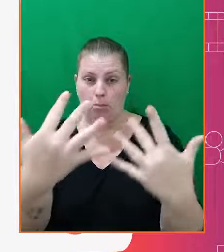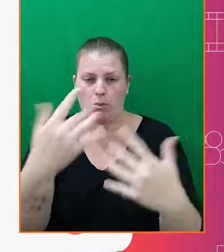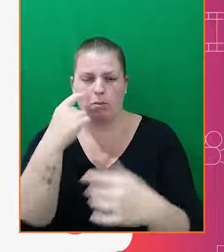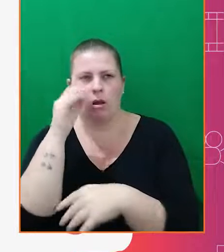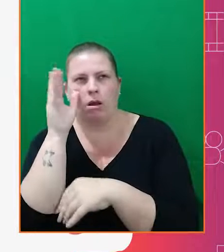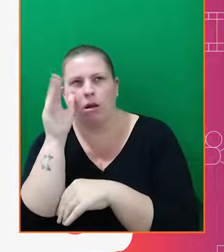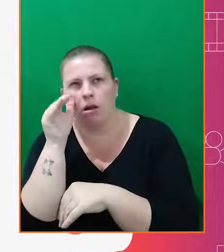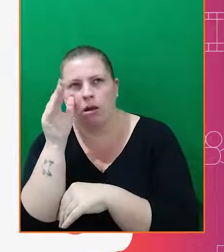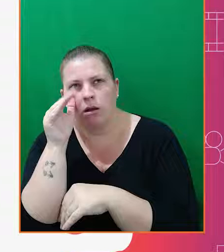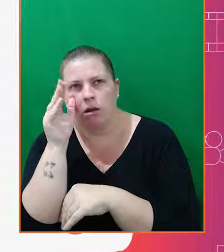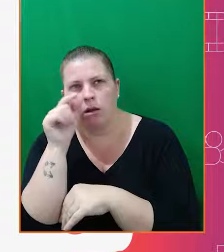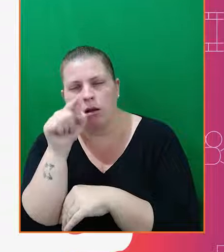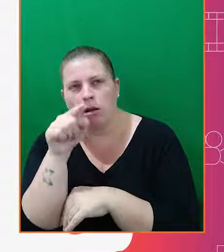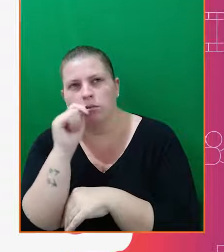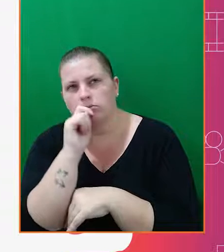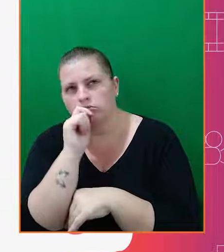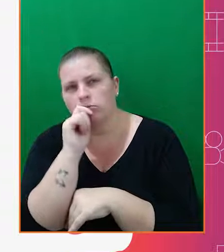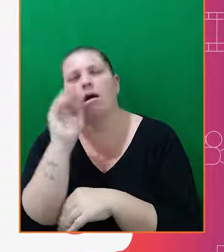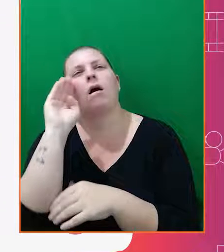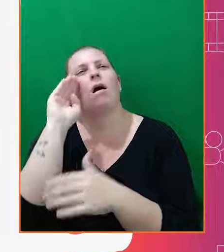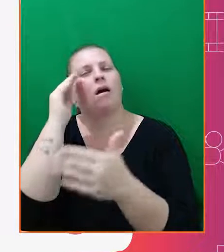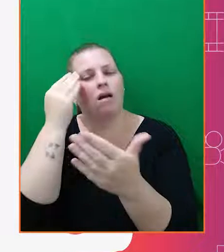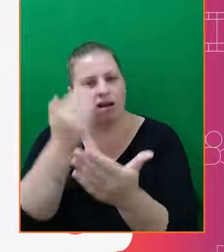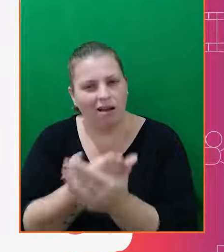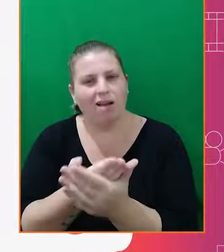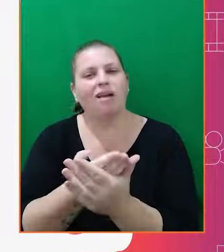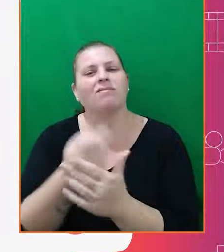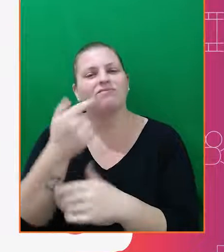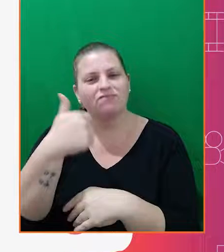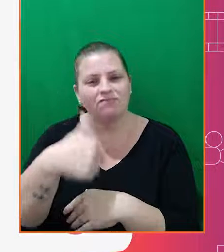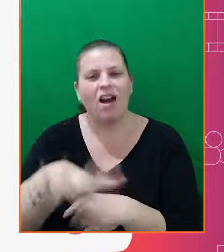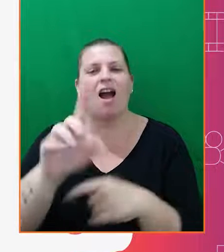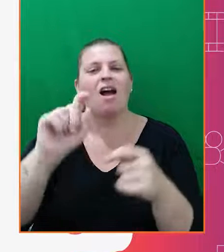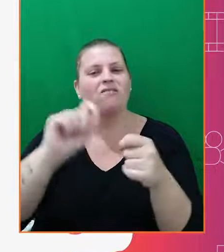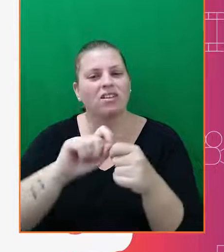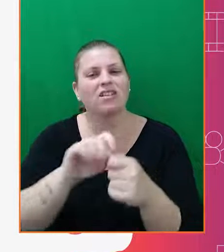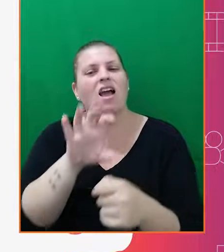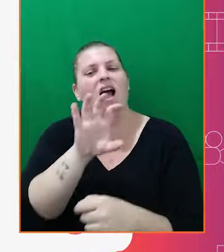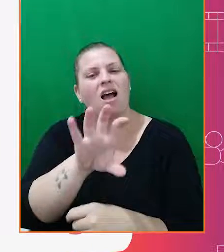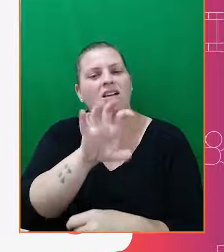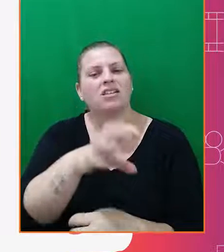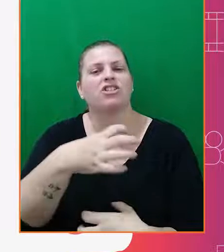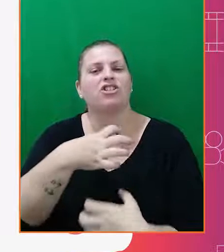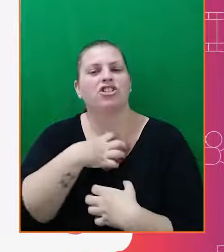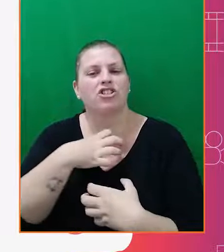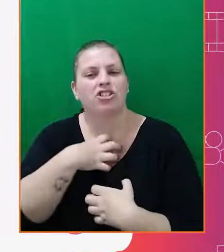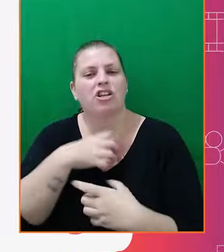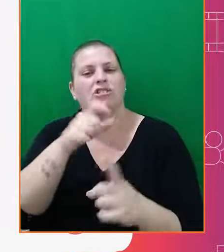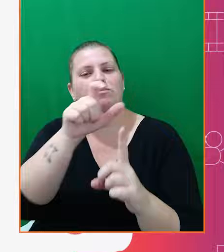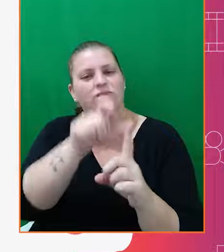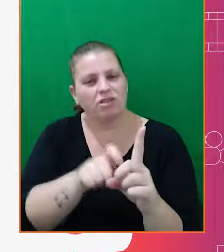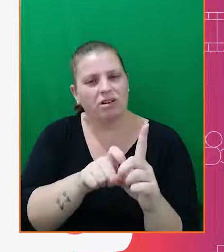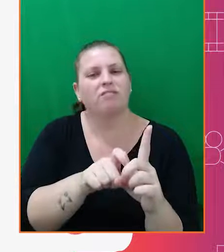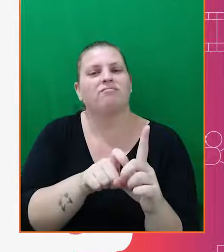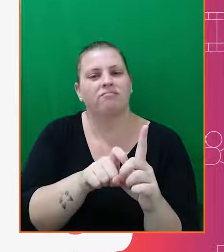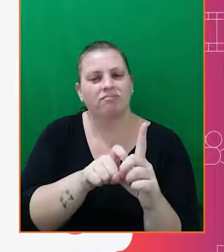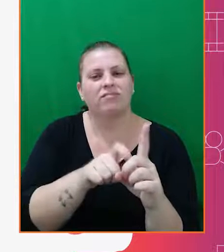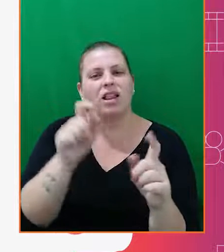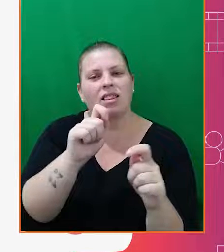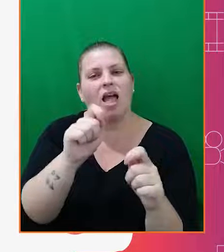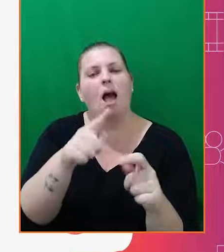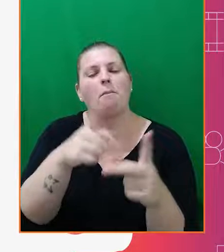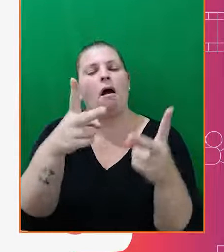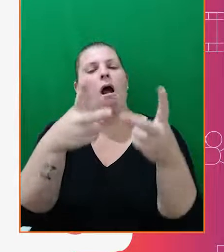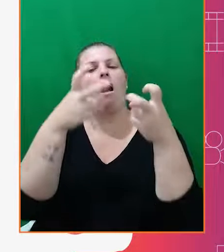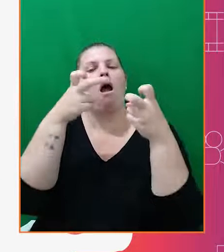que vai se deparar com a história acredite que aquele personagem agiria daquela maneira e que vai fazer então ele ser